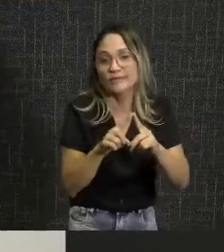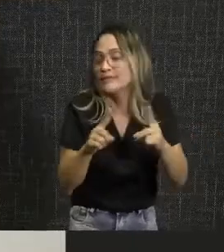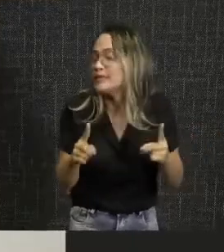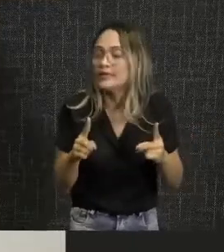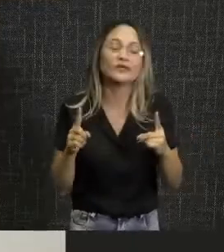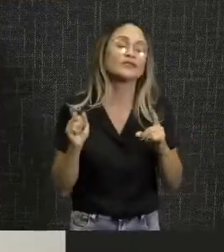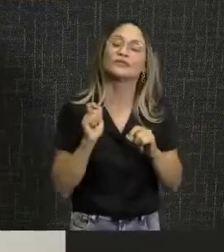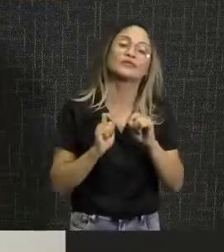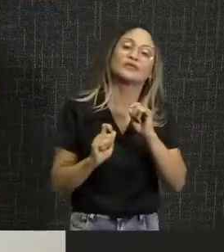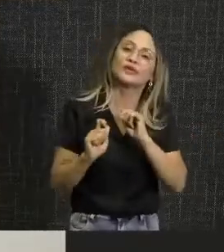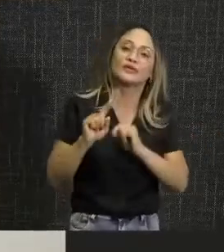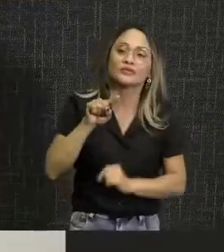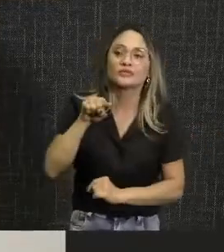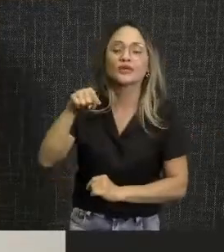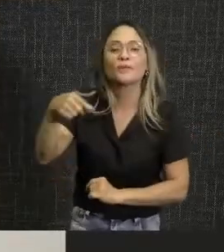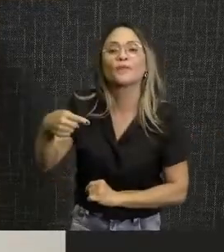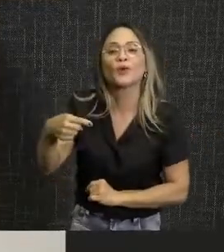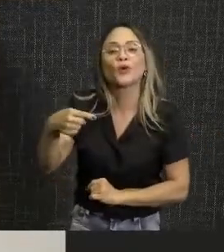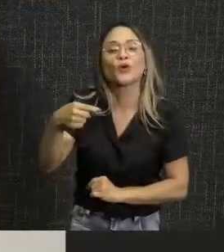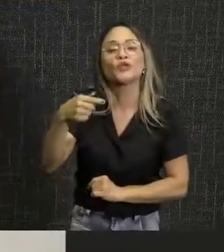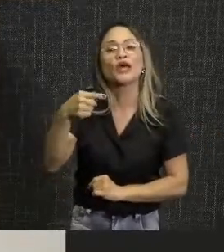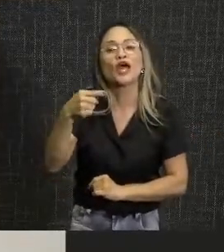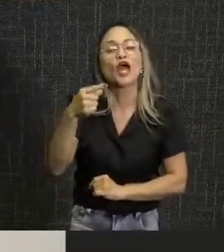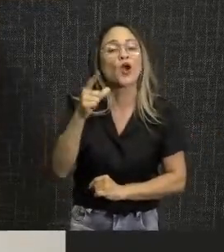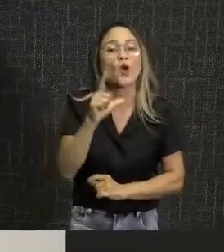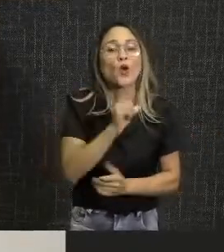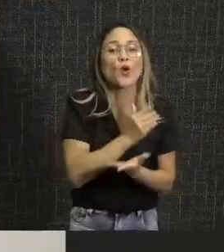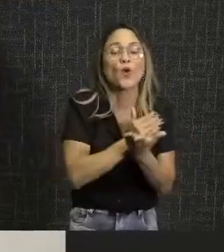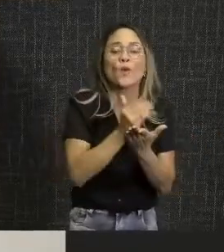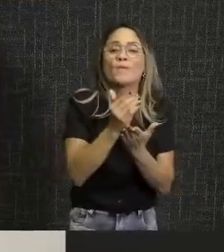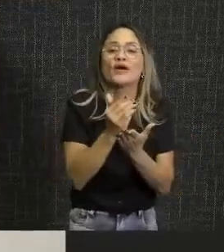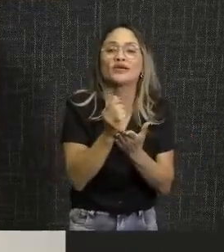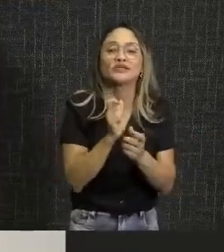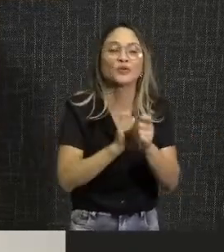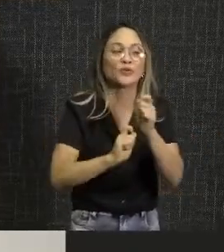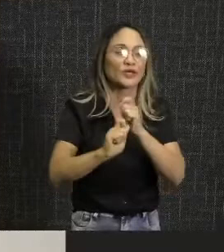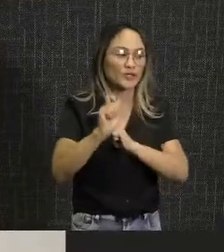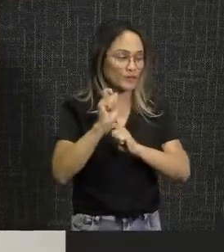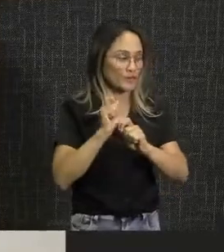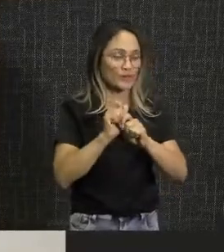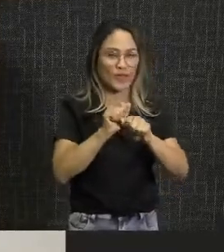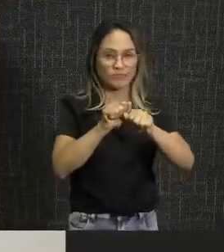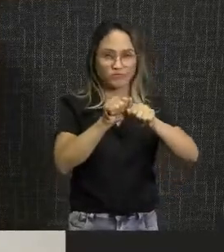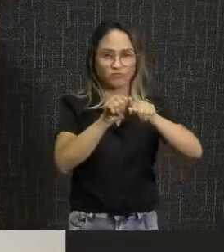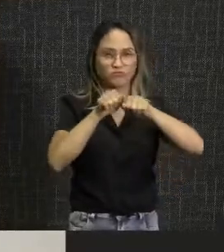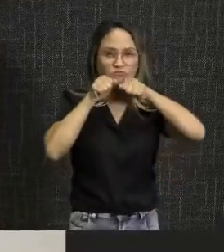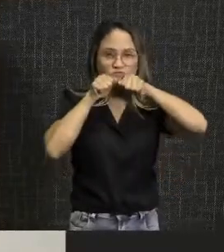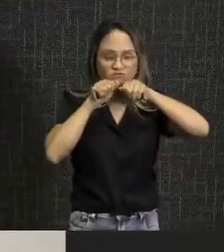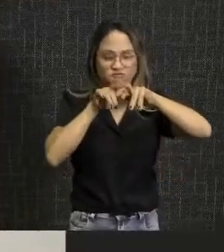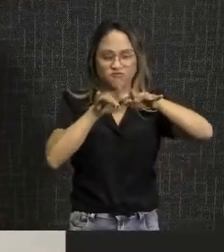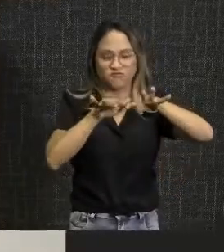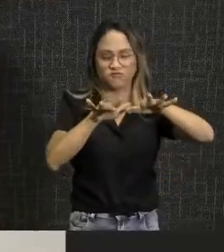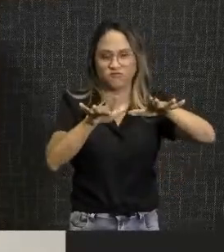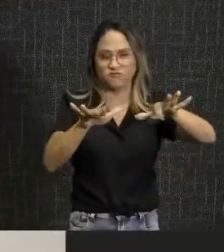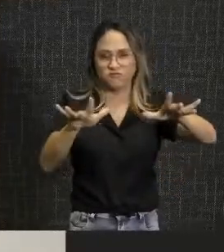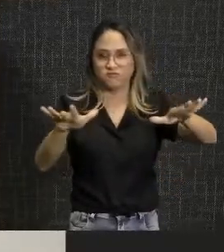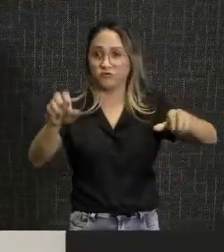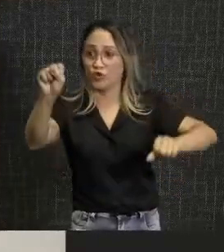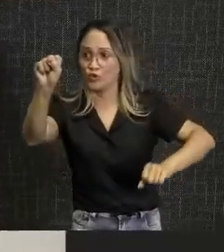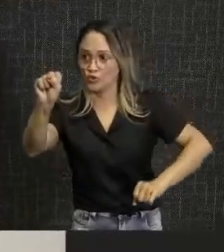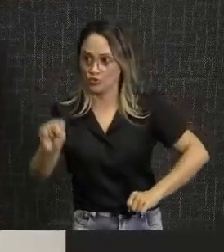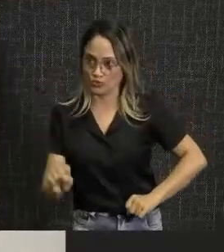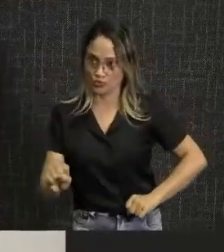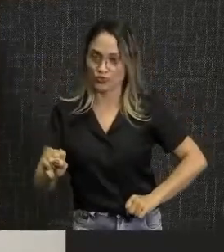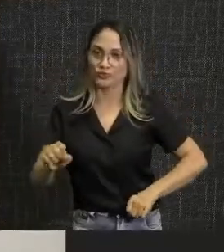acontece é que depois começa a migrar essa pandemia mais forte para o sul. Então a gente